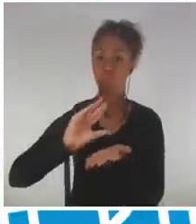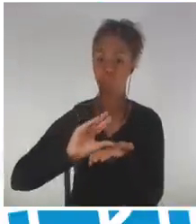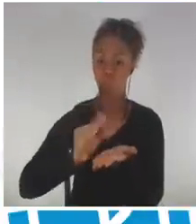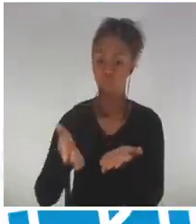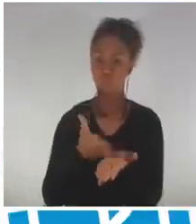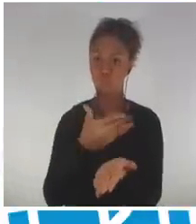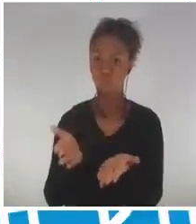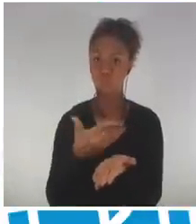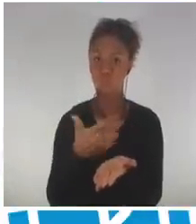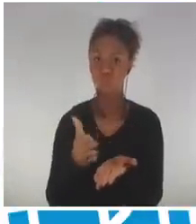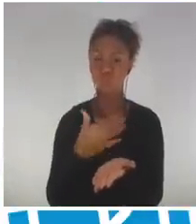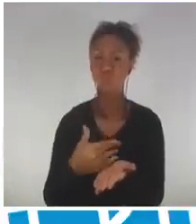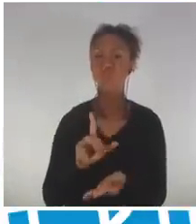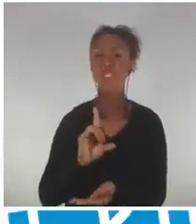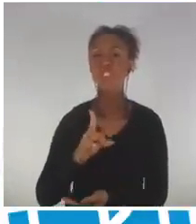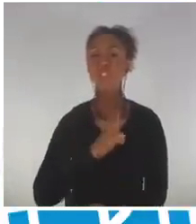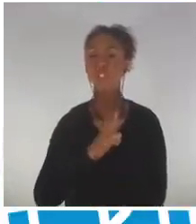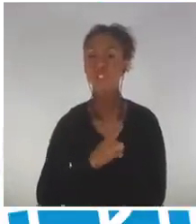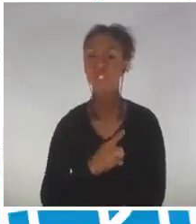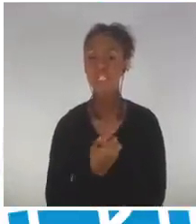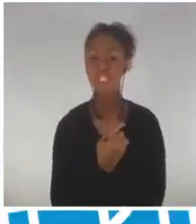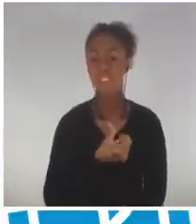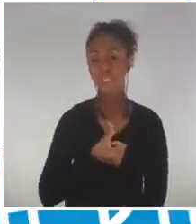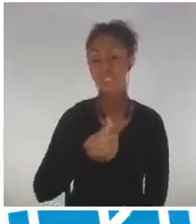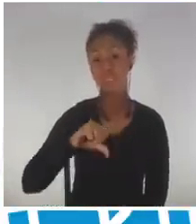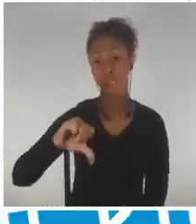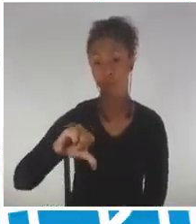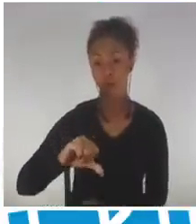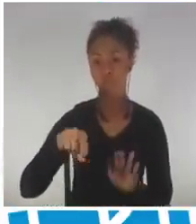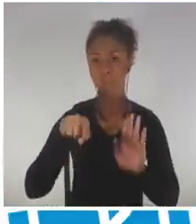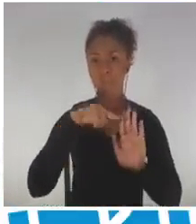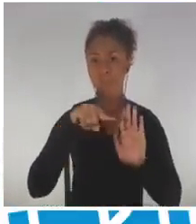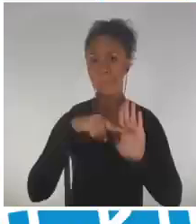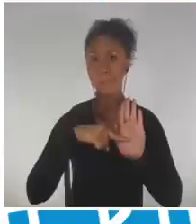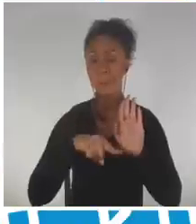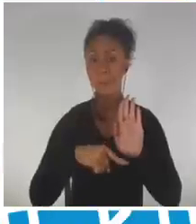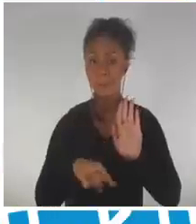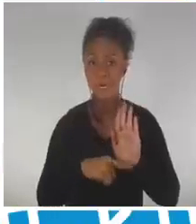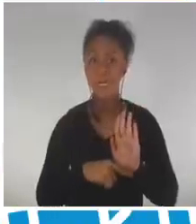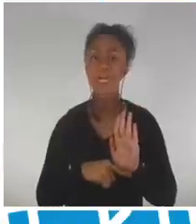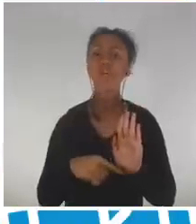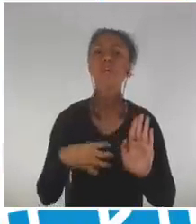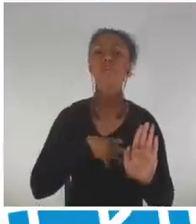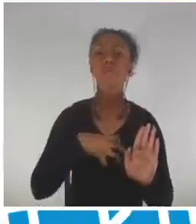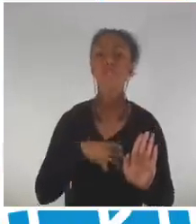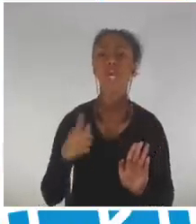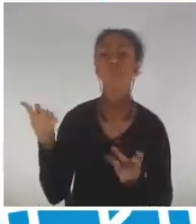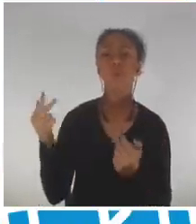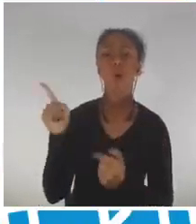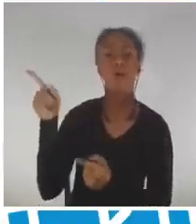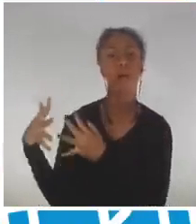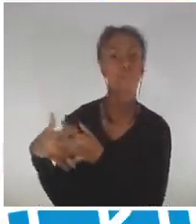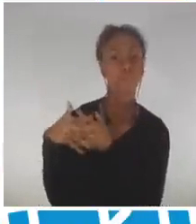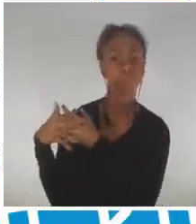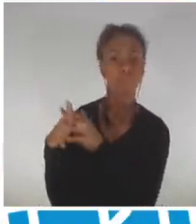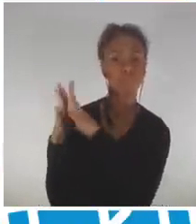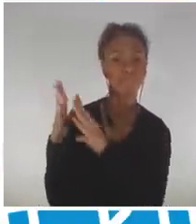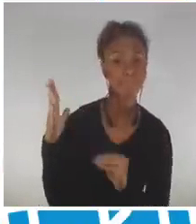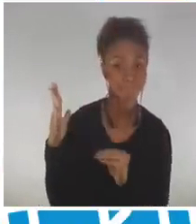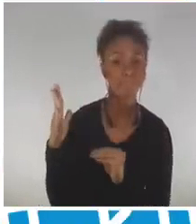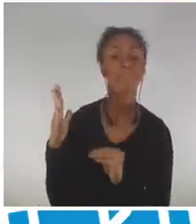todo tinha 169 itens, que era um formato baseado no NAEP americano, né?